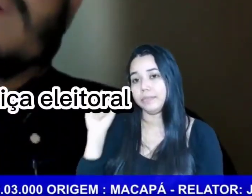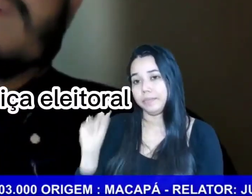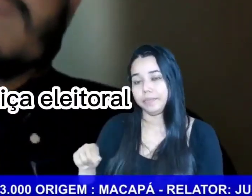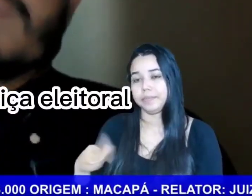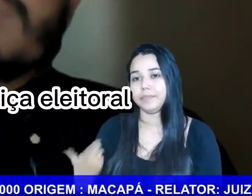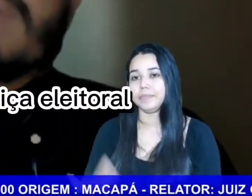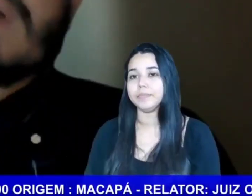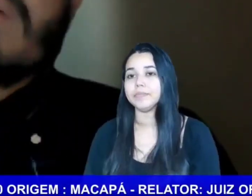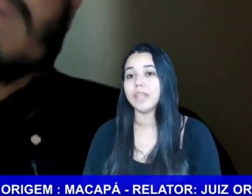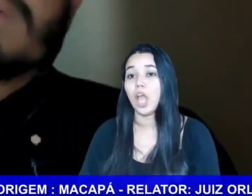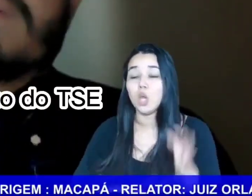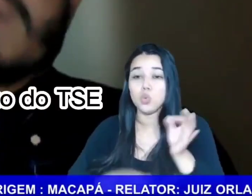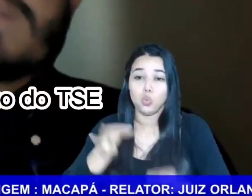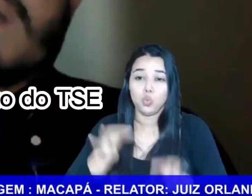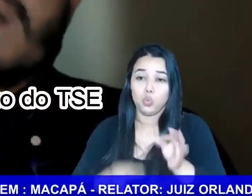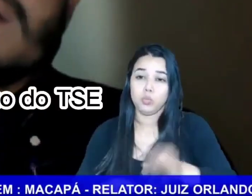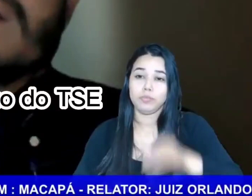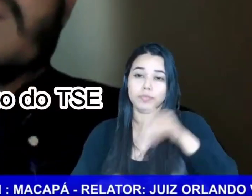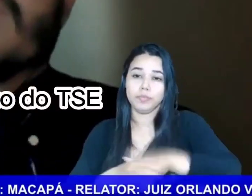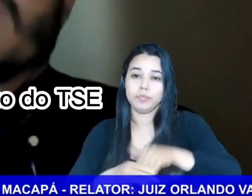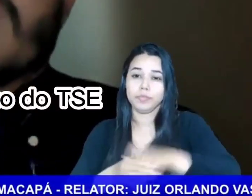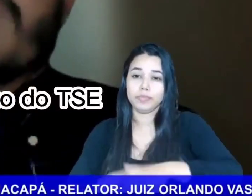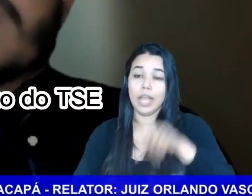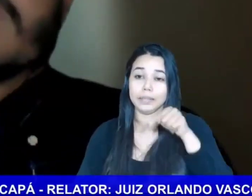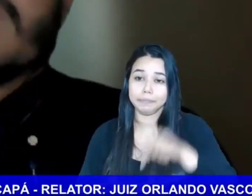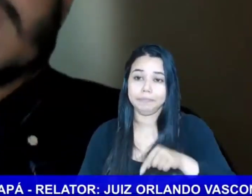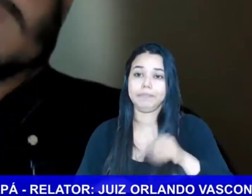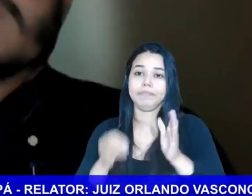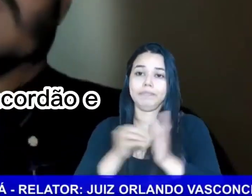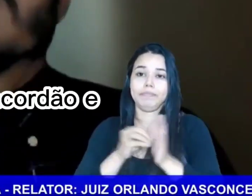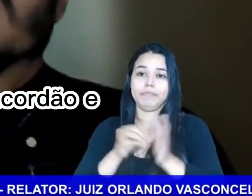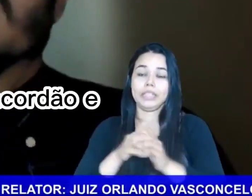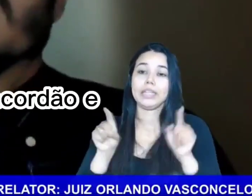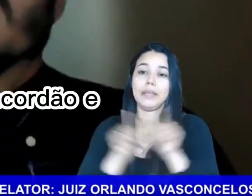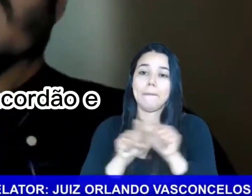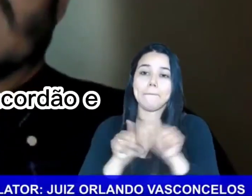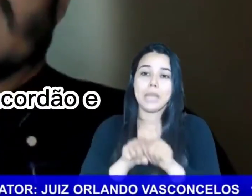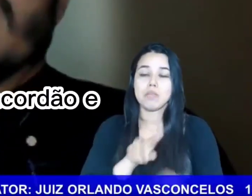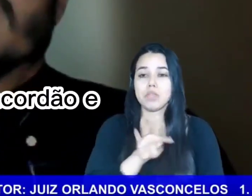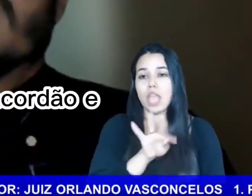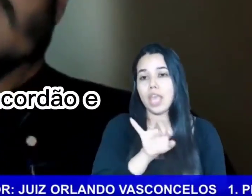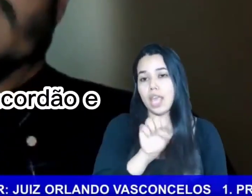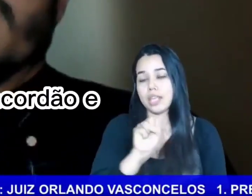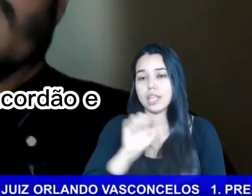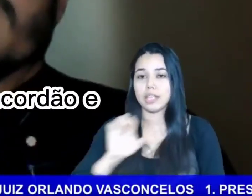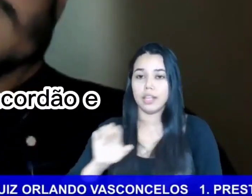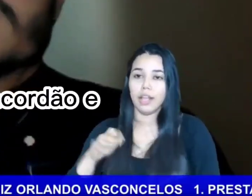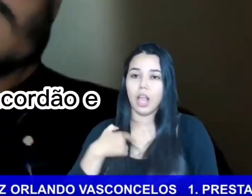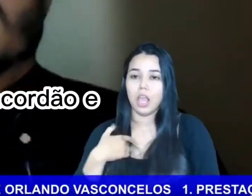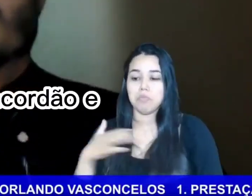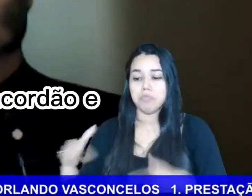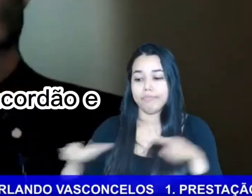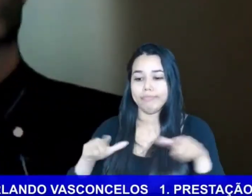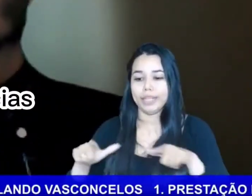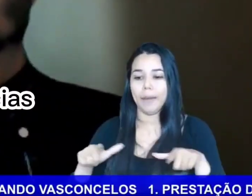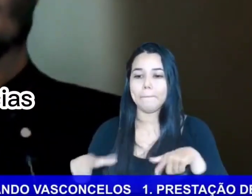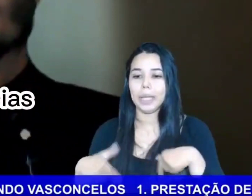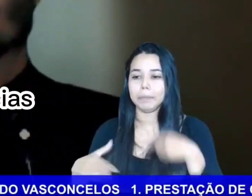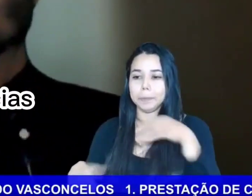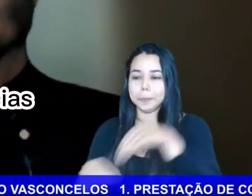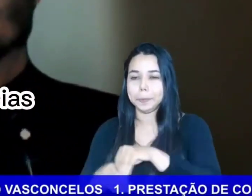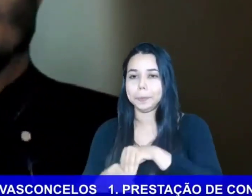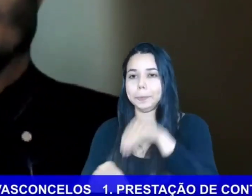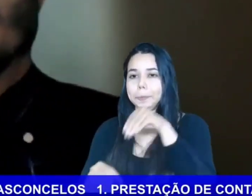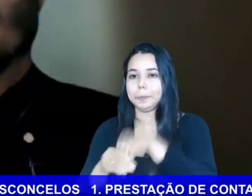jurisprudência eleitoral, tanto deste tribunal quanto do TSE, do qual faço colação do acordo, e por